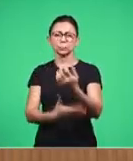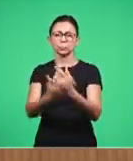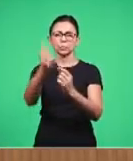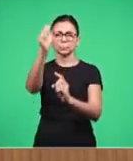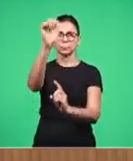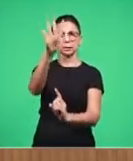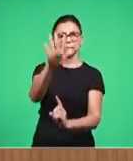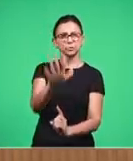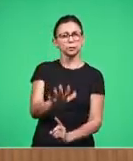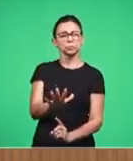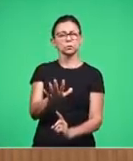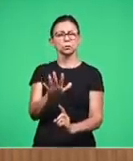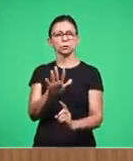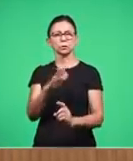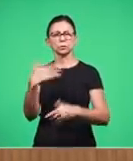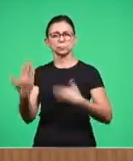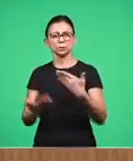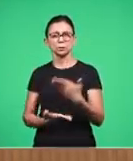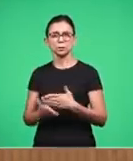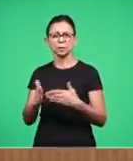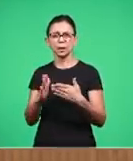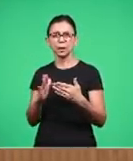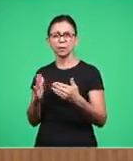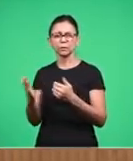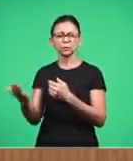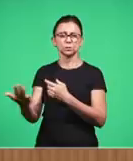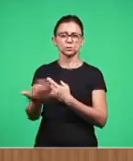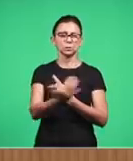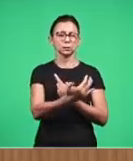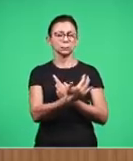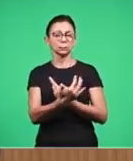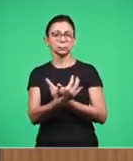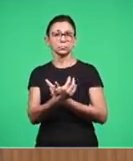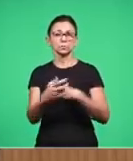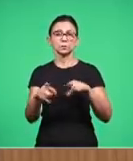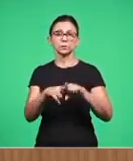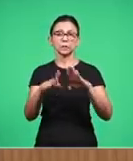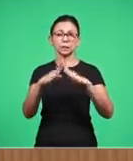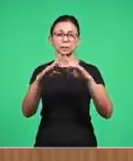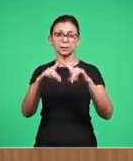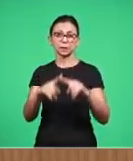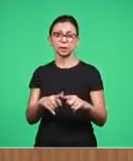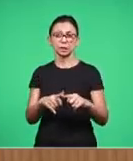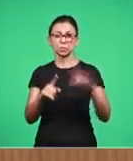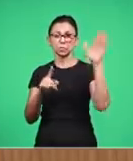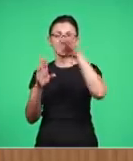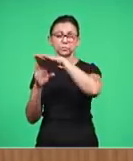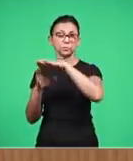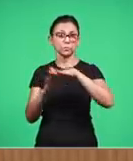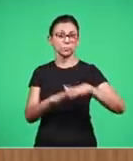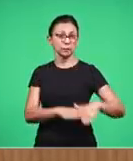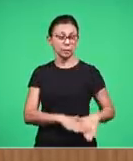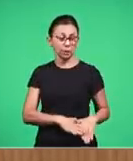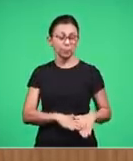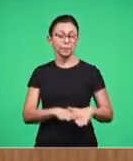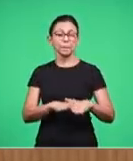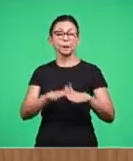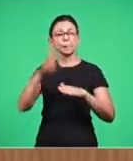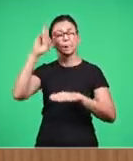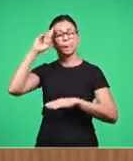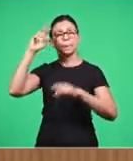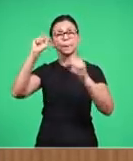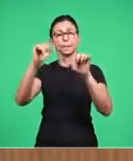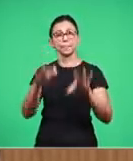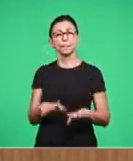servos, guardando as Tuas igrejas, os nossos irmãos, de todo o mal nesta última hora. Senhor, abençoa para que haja